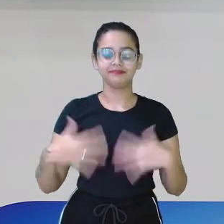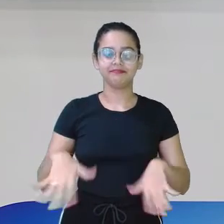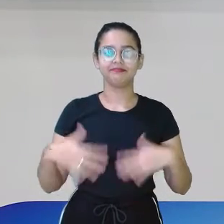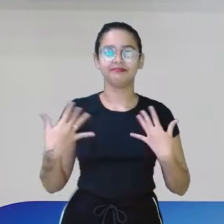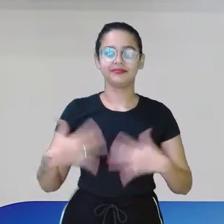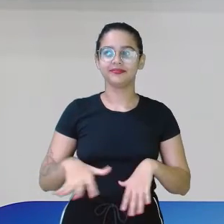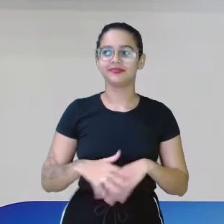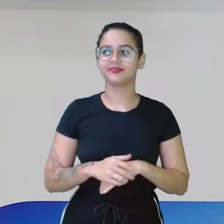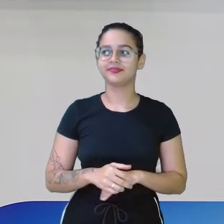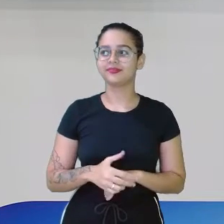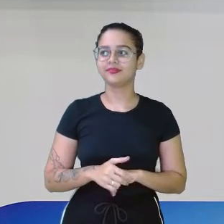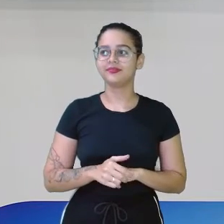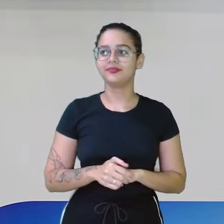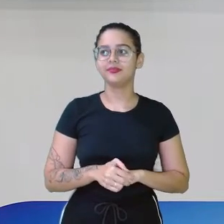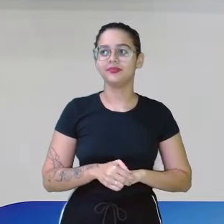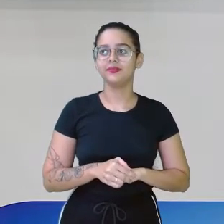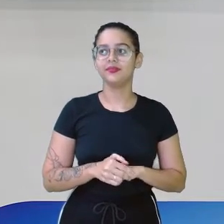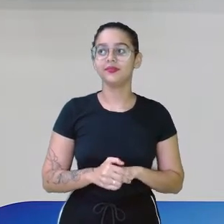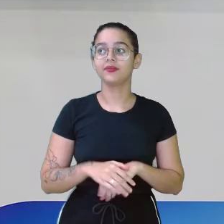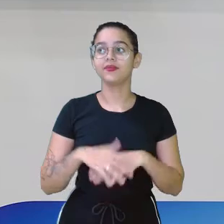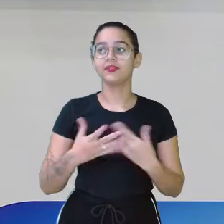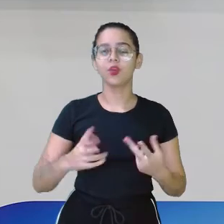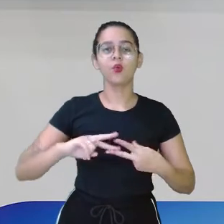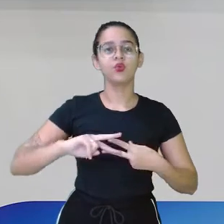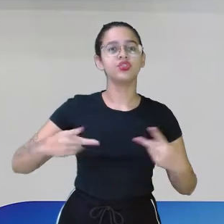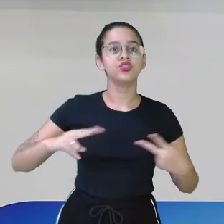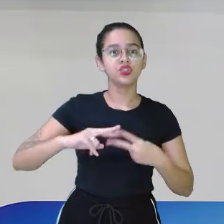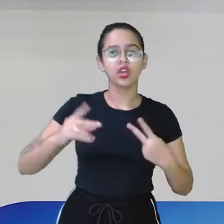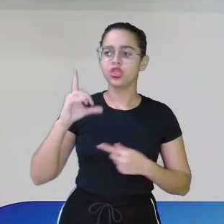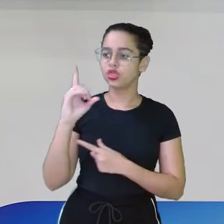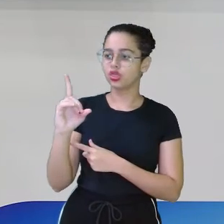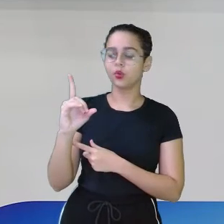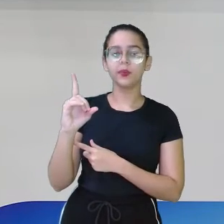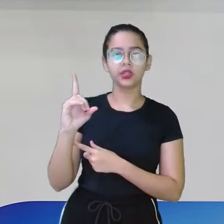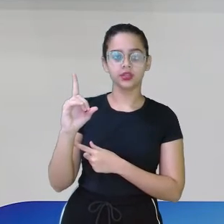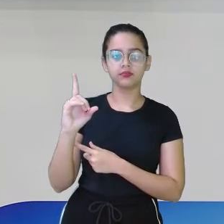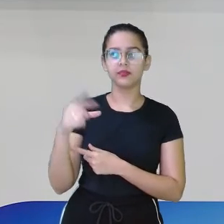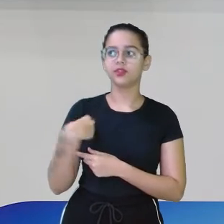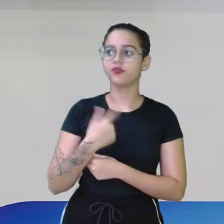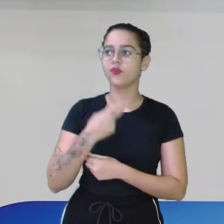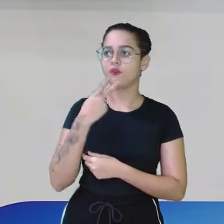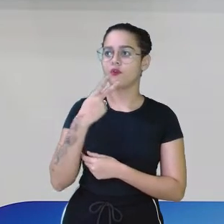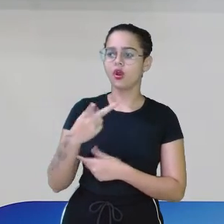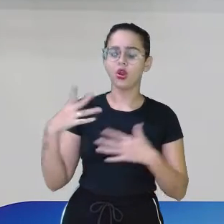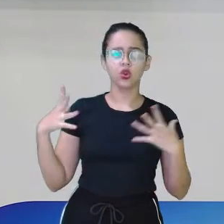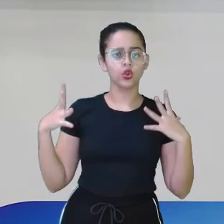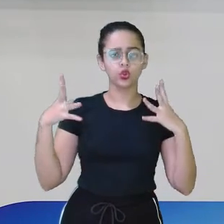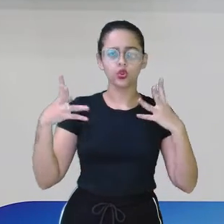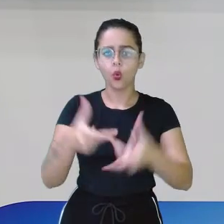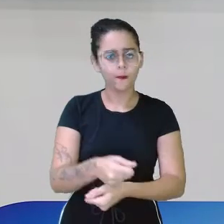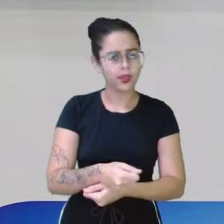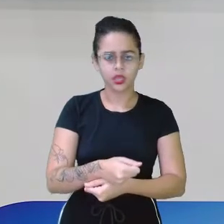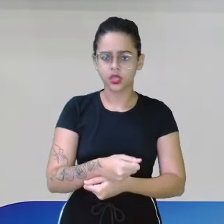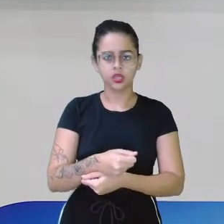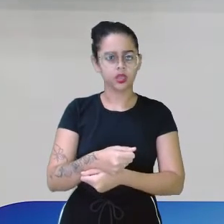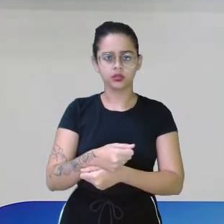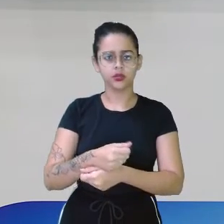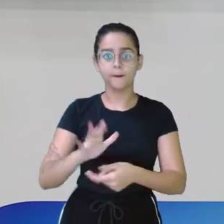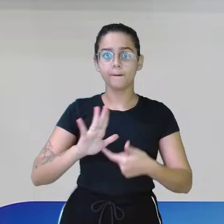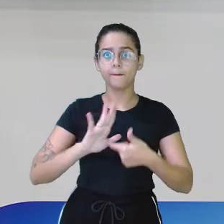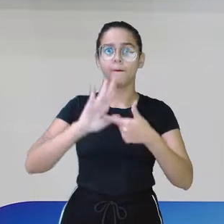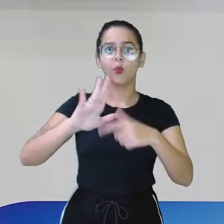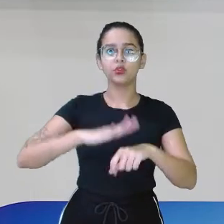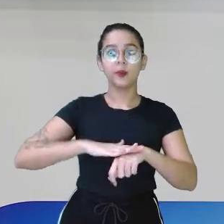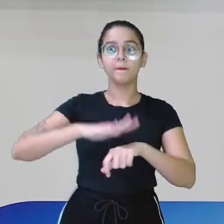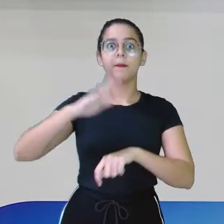Então, vamos lá, ó, gente. Então, genes dominantes, como a gente já estava falando aqui, né? Ele domina, né? Ele